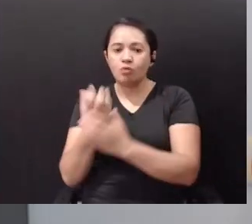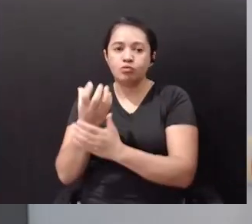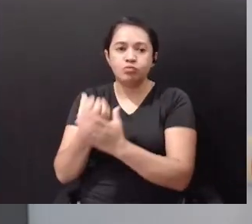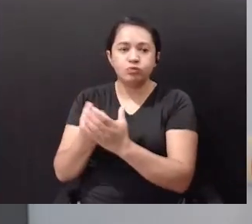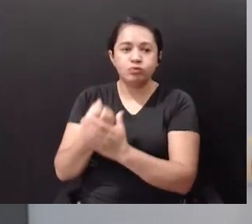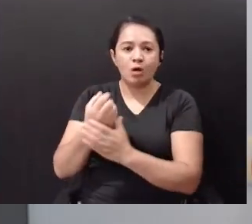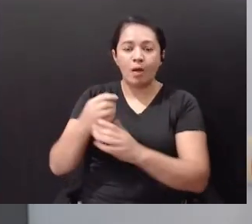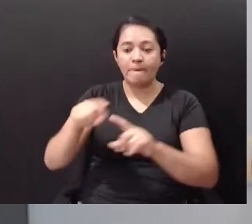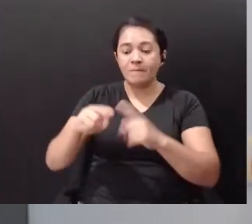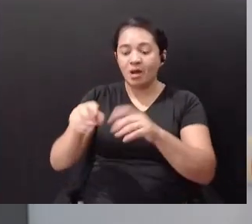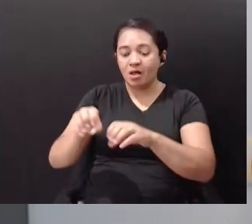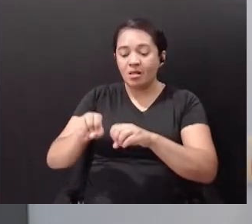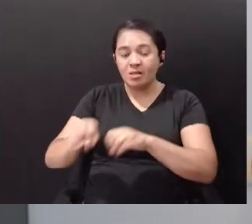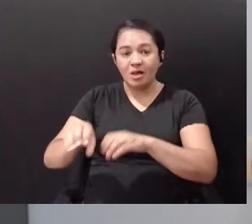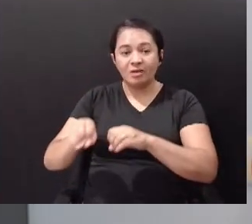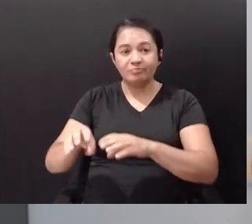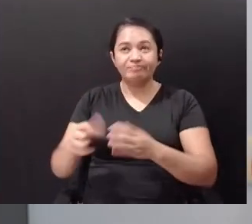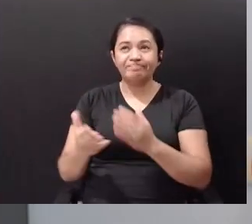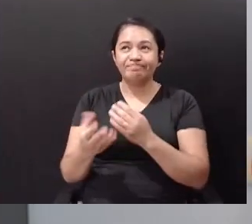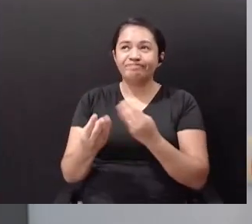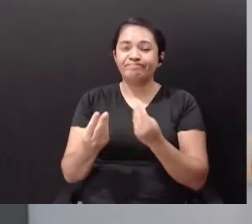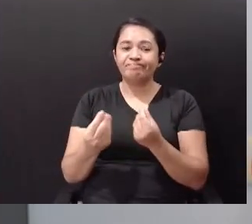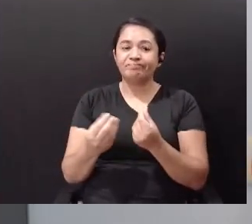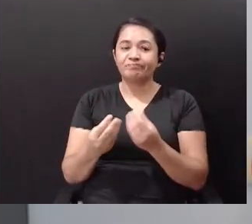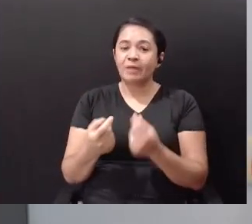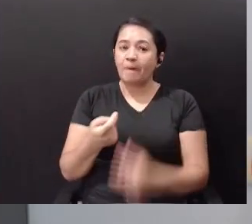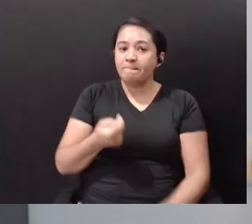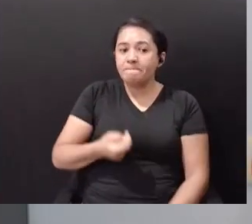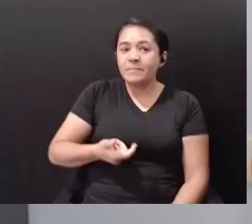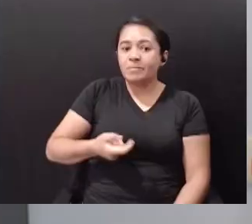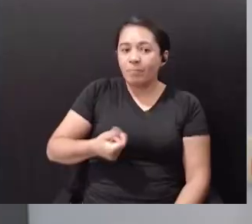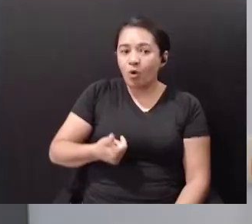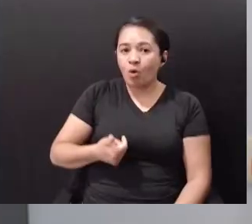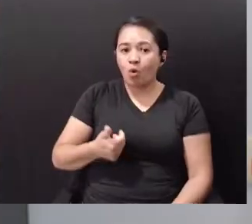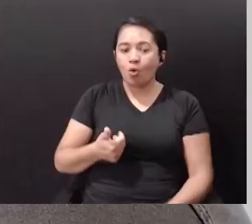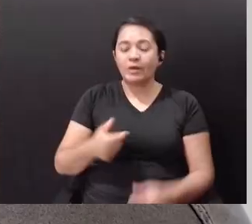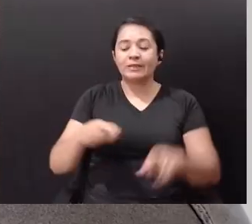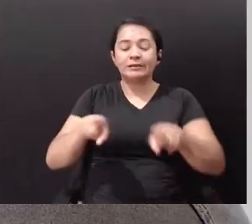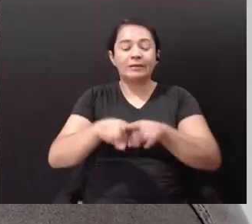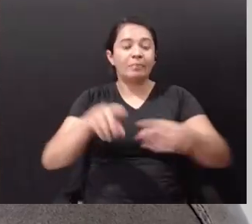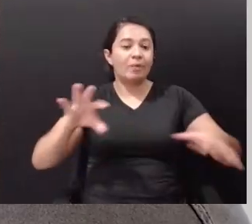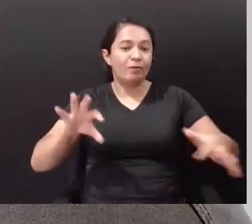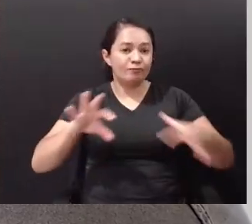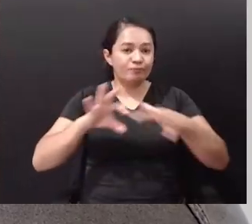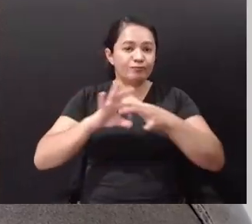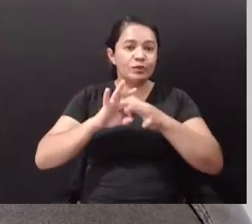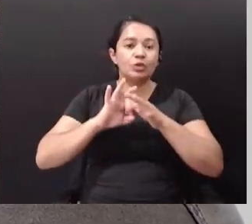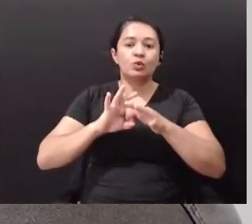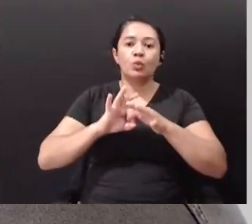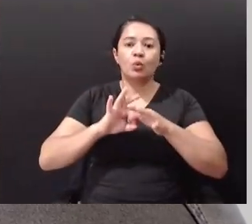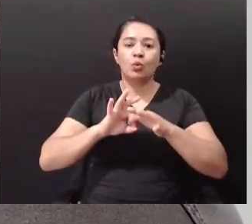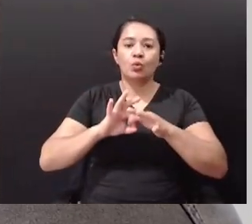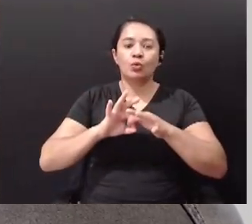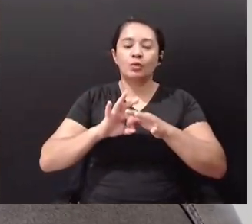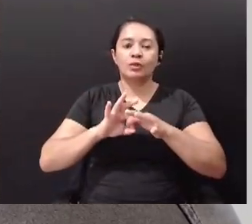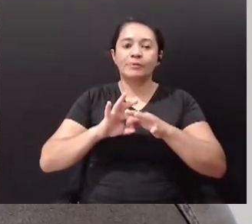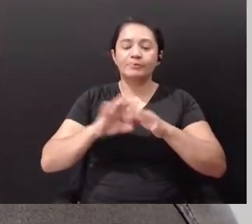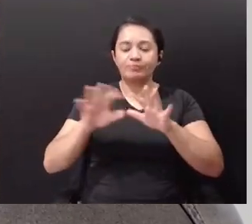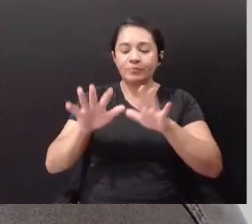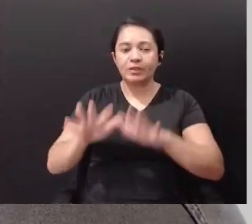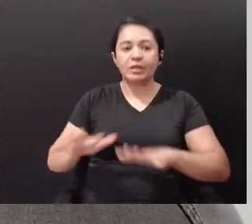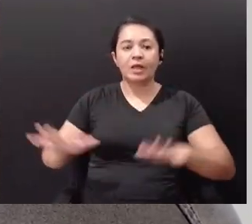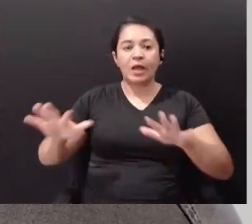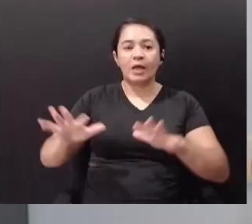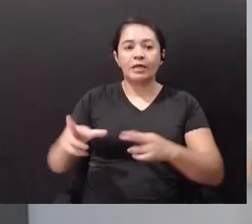era bem restrita e também muito vinculada a essa questão tanto do tutor, né, desse